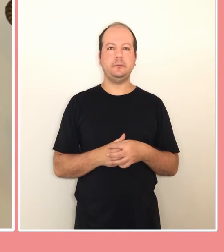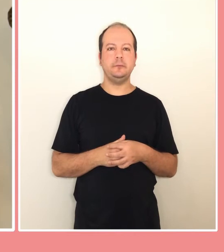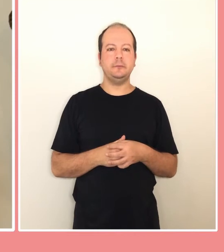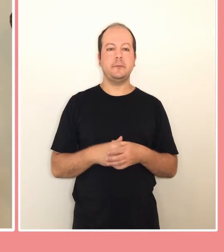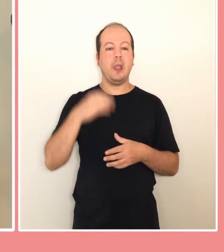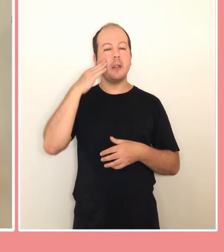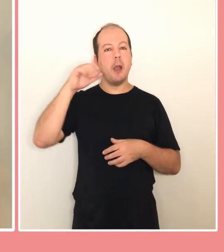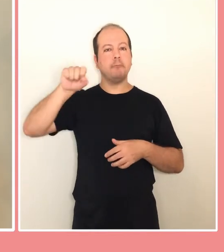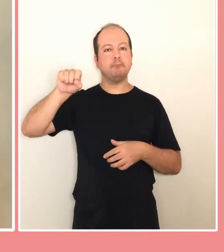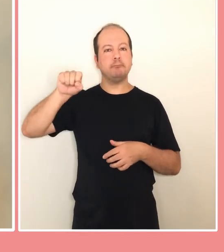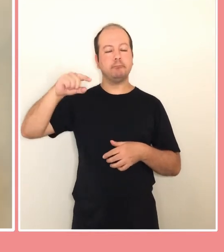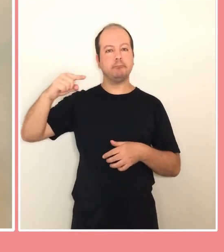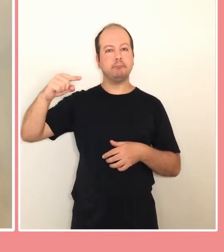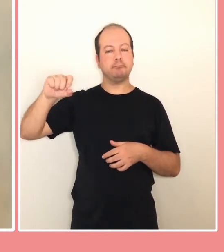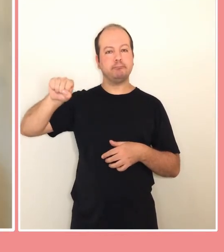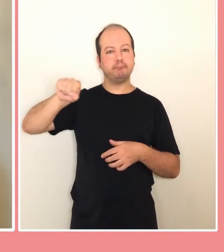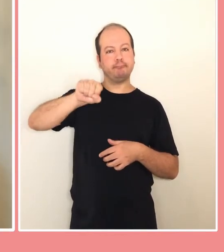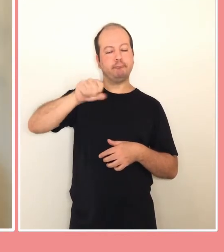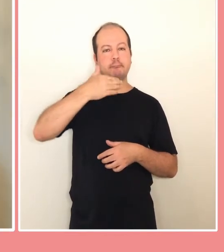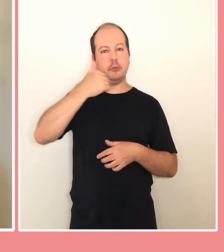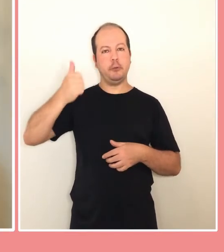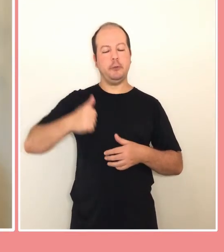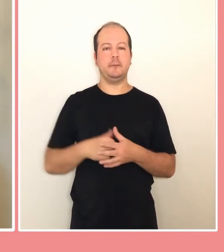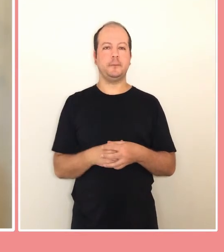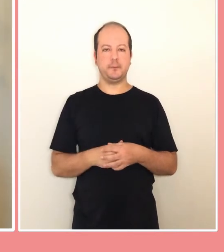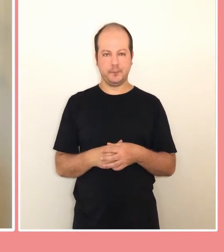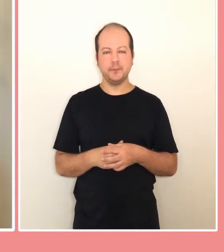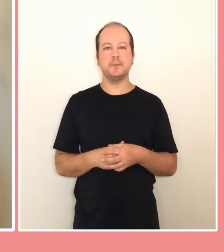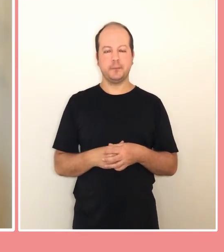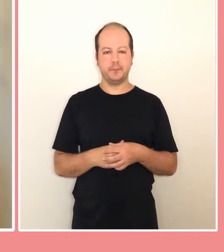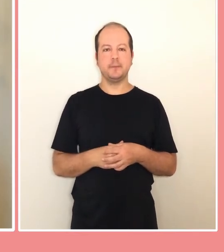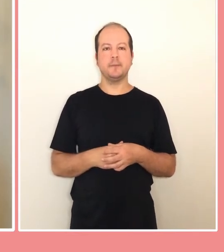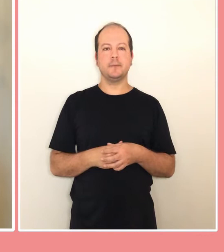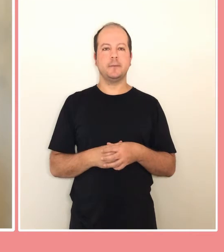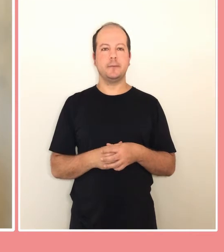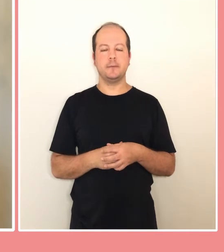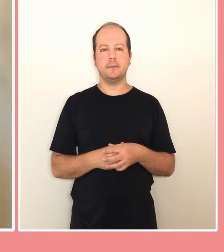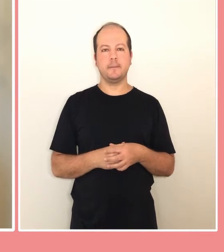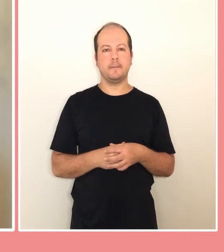forçar a sua entrada, né, que aí o cano não cai.